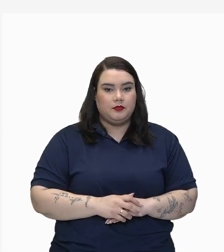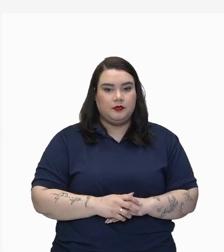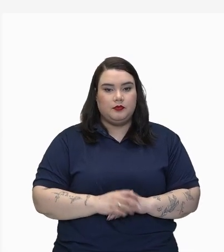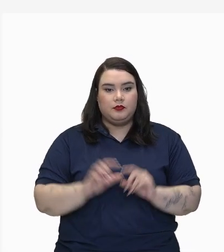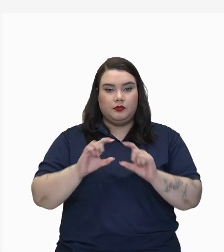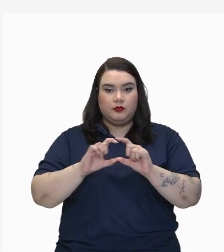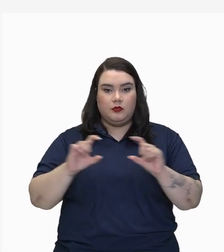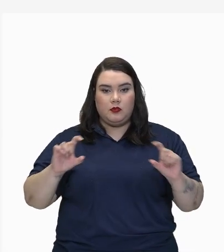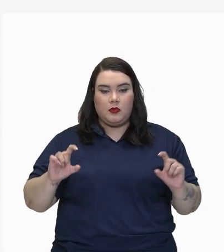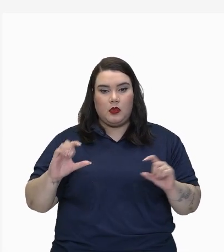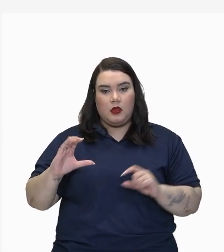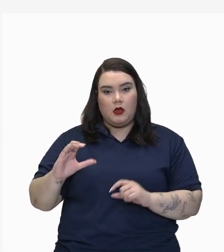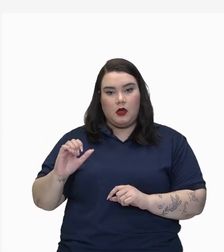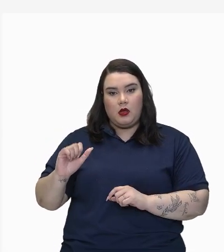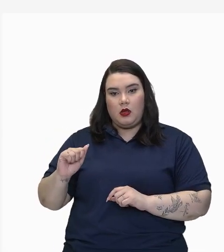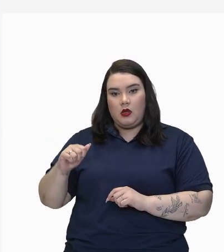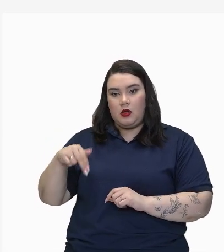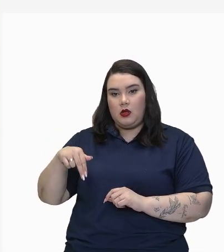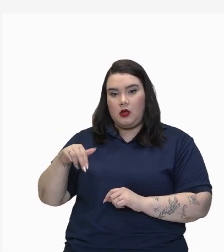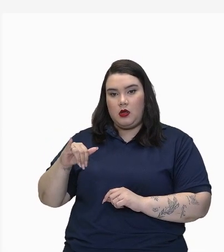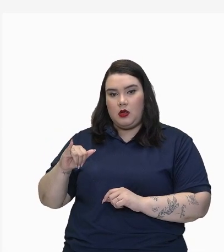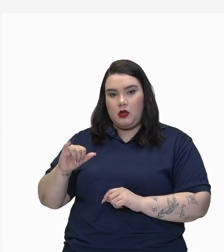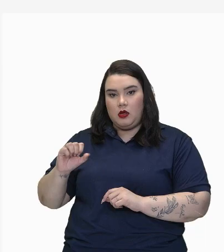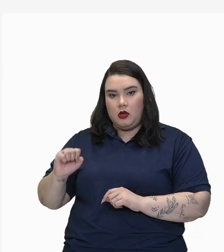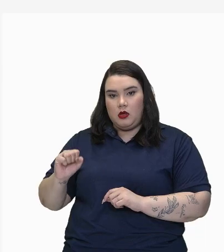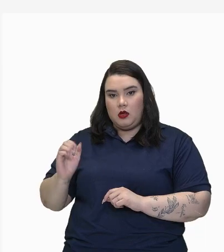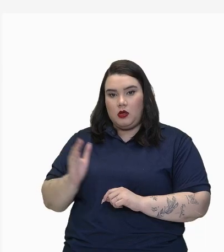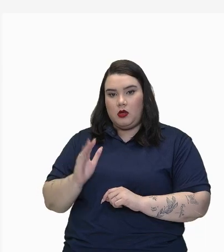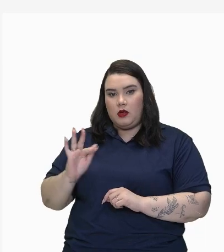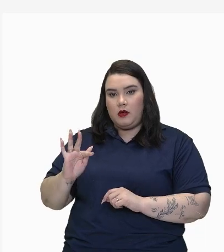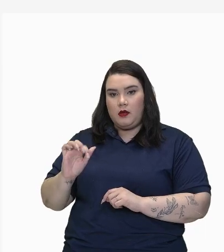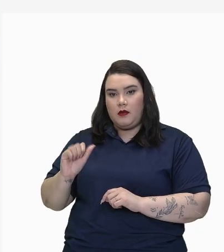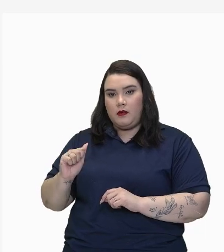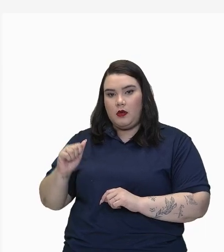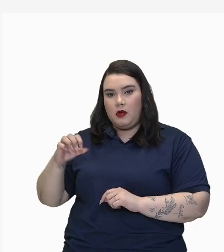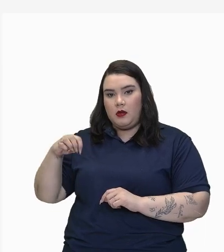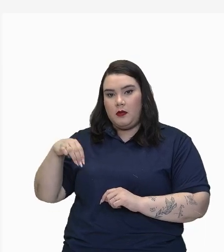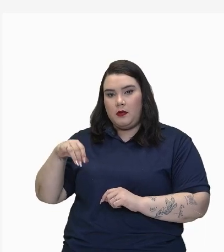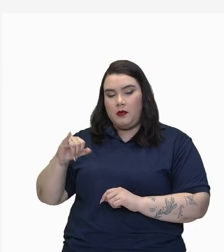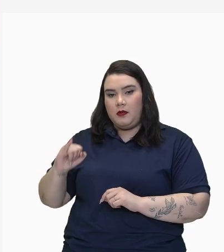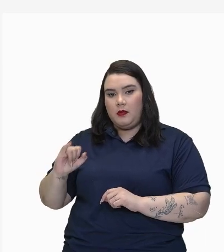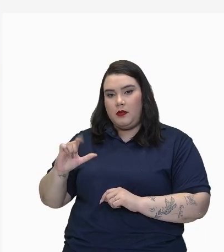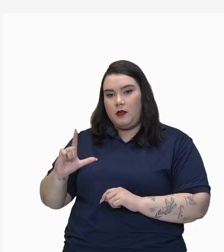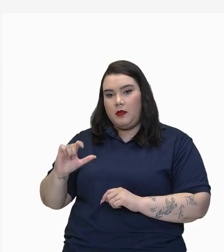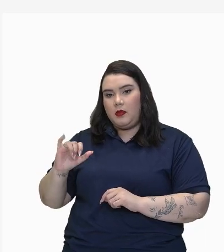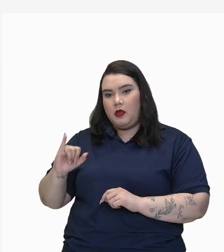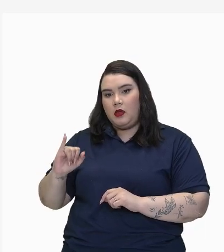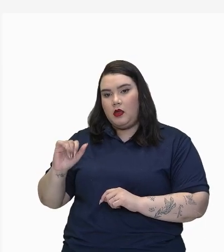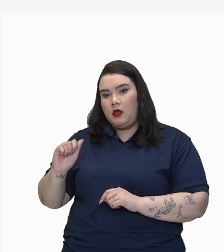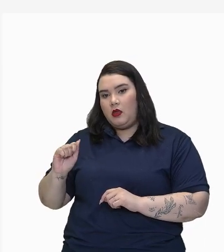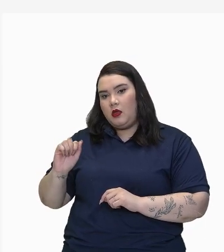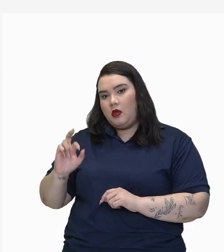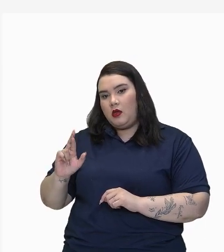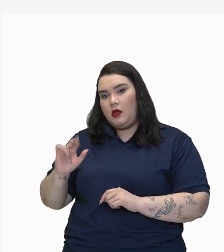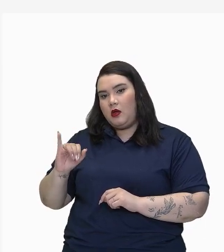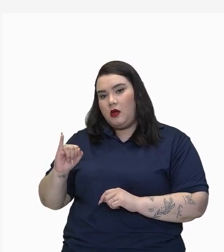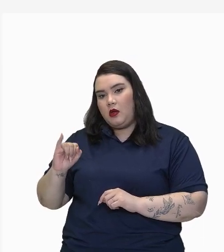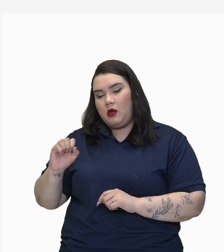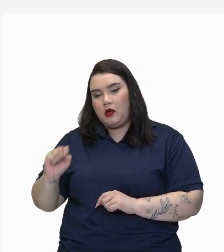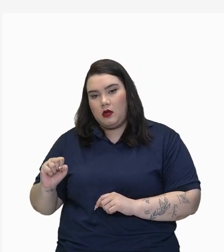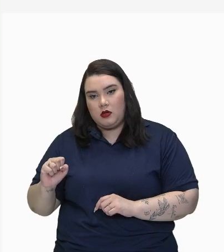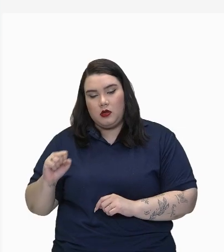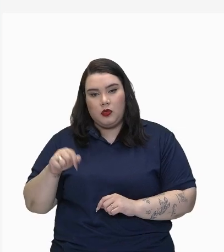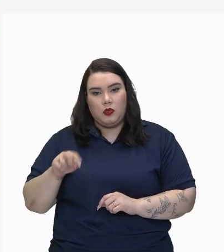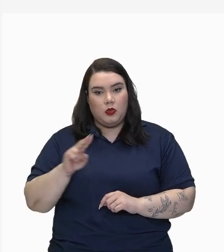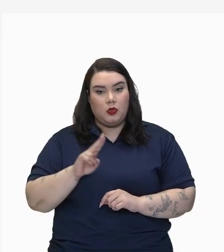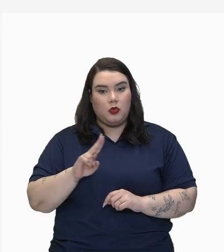escrito Canis familiares. Uma outra informação importante é que o nome da espécie,